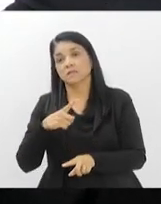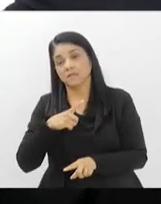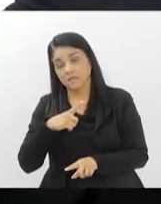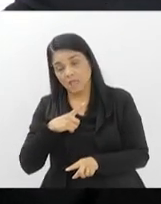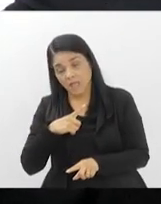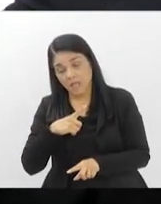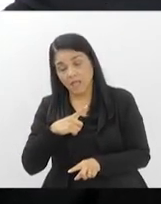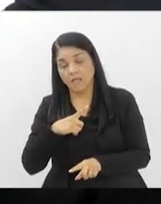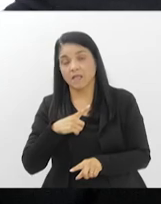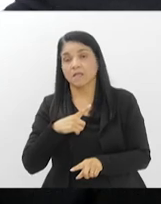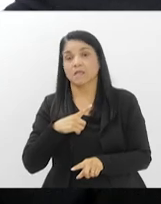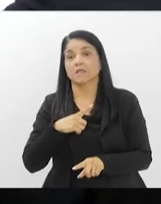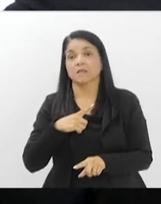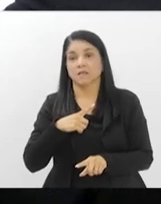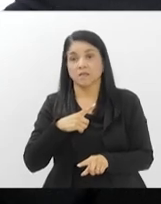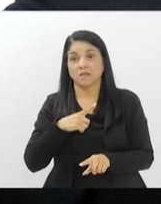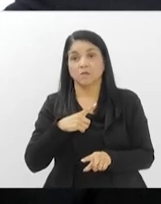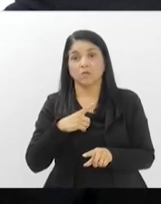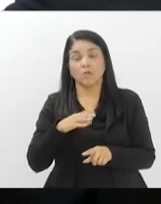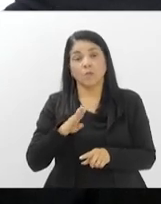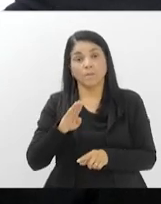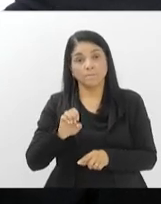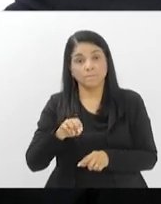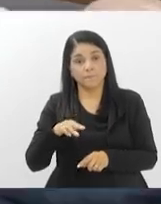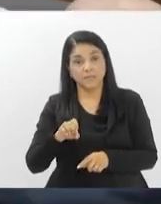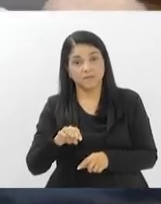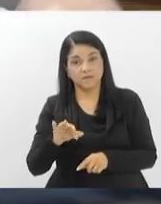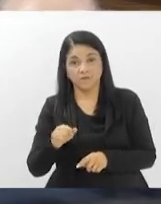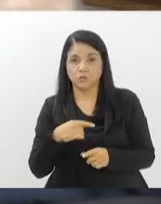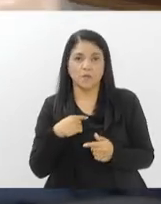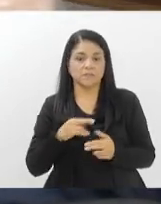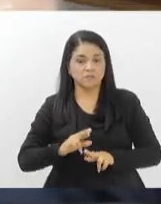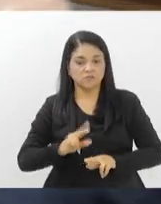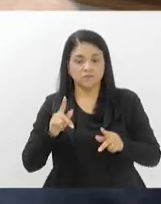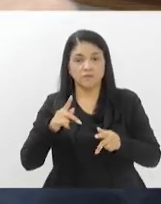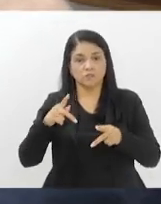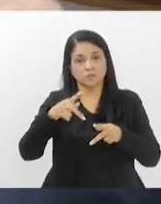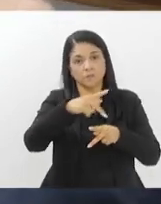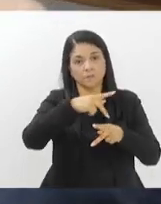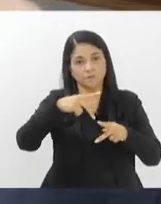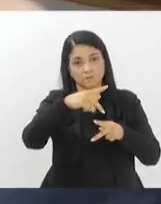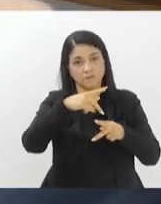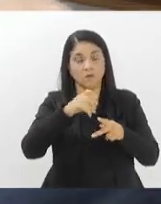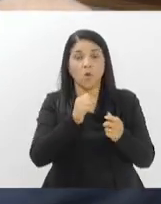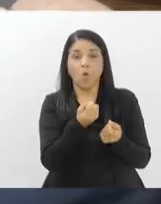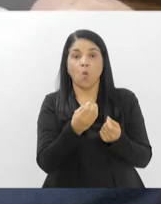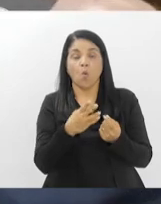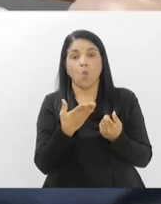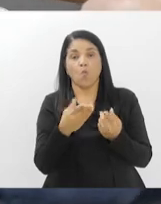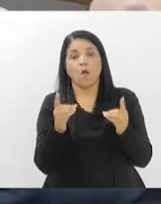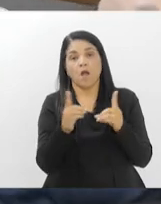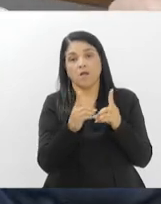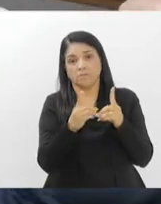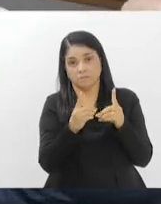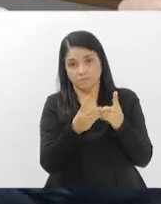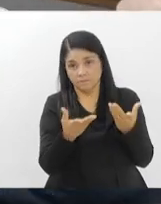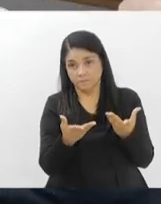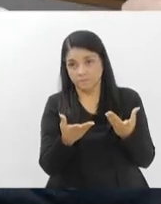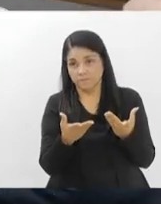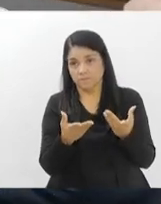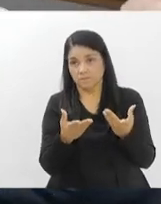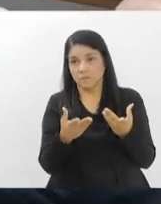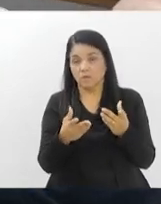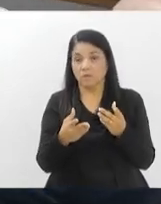eles benefício, queiram criar benefício. Mas então, não é previdenciário? Não, previdenciário ou assistencial. Benefício tem que